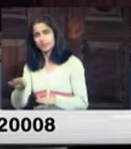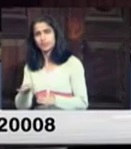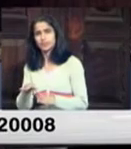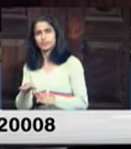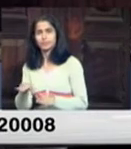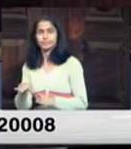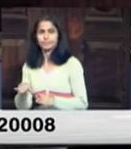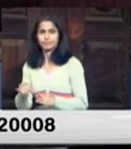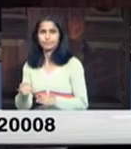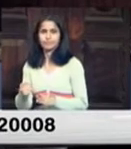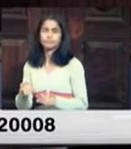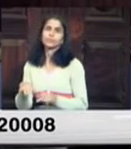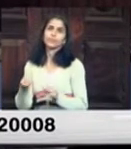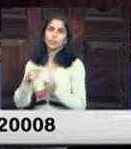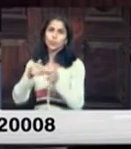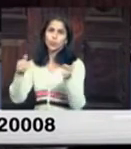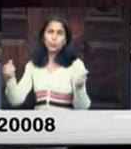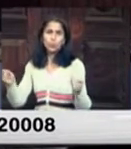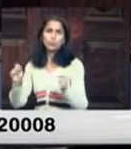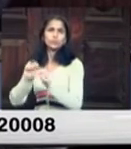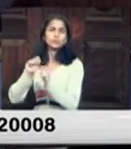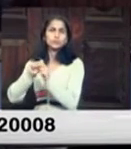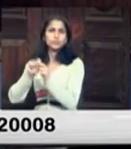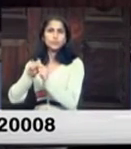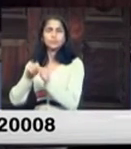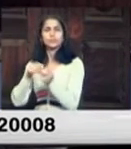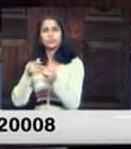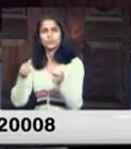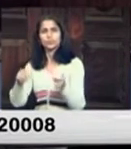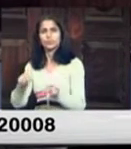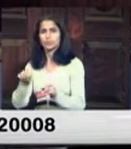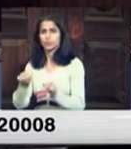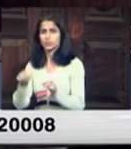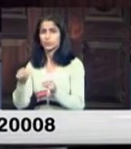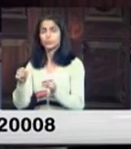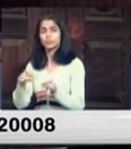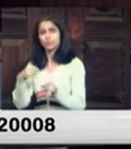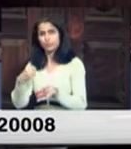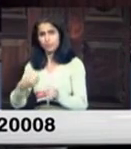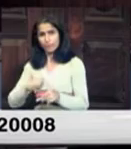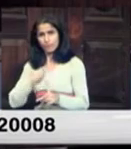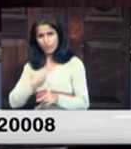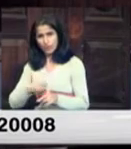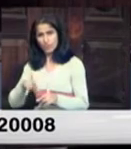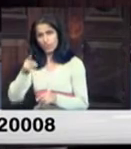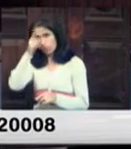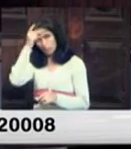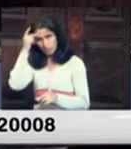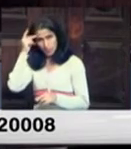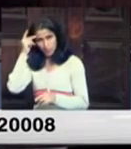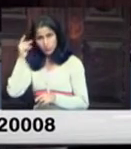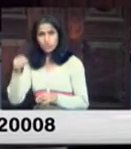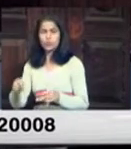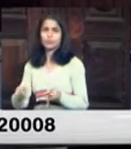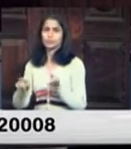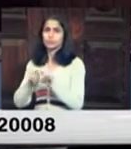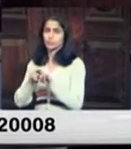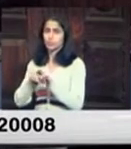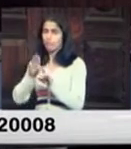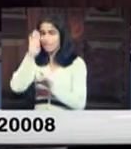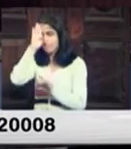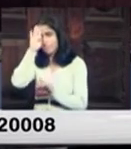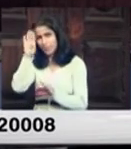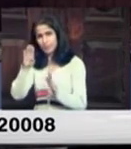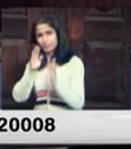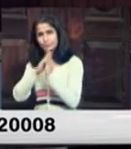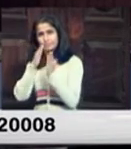ao planejamento de atividades, de ações que envolvem pessoas, no caso específico, envolve a educação,